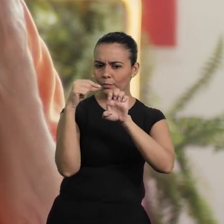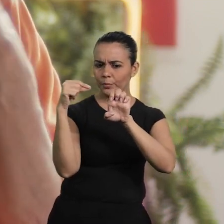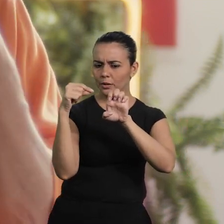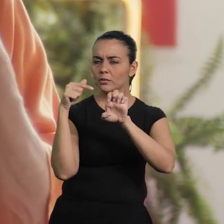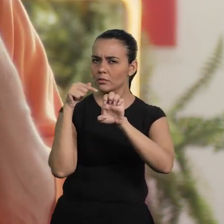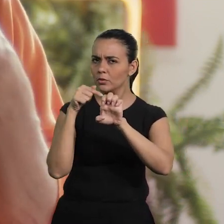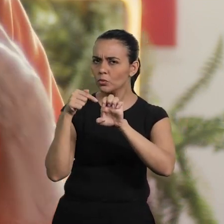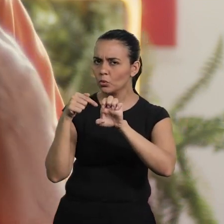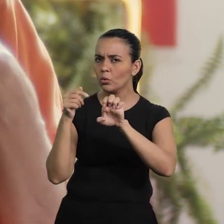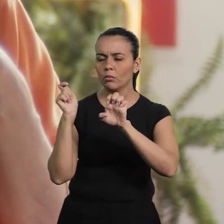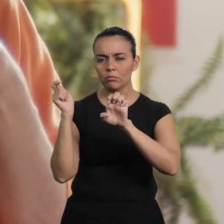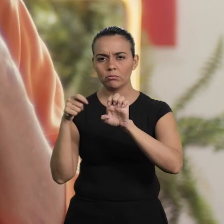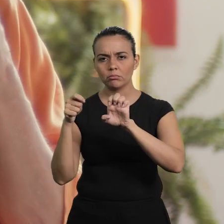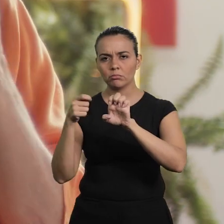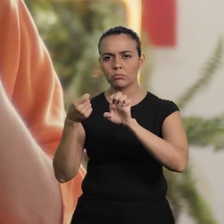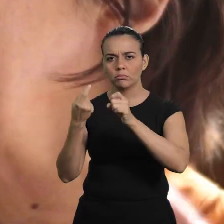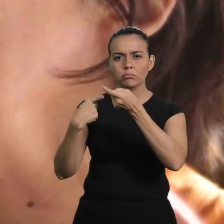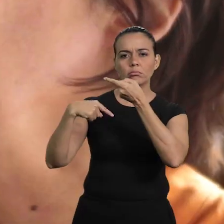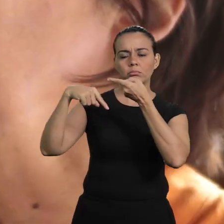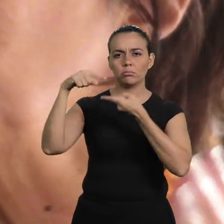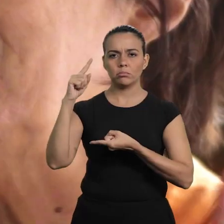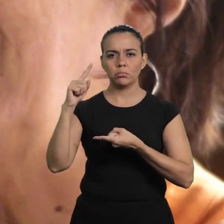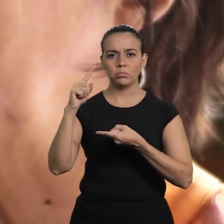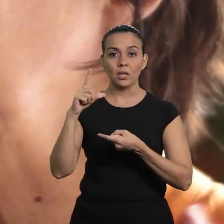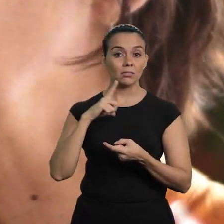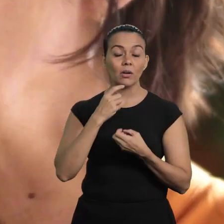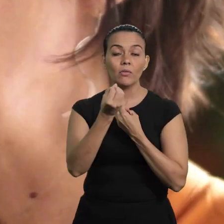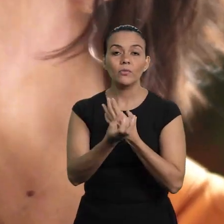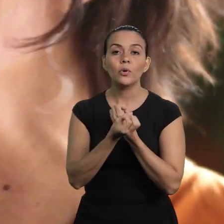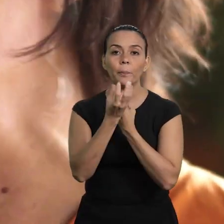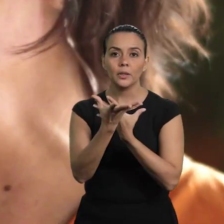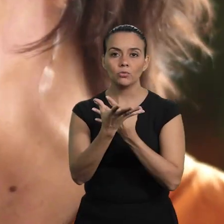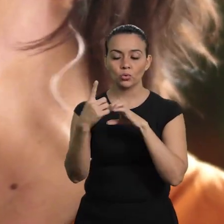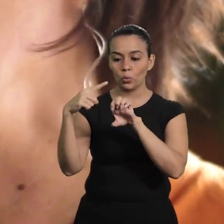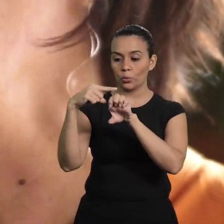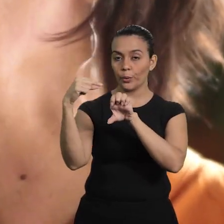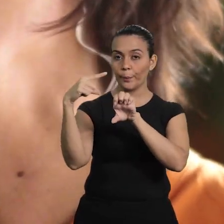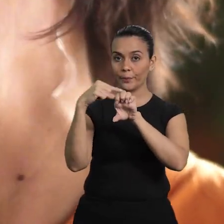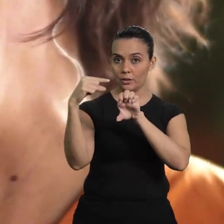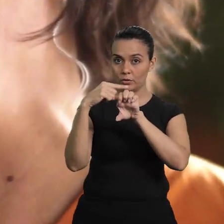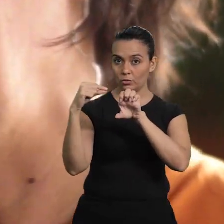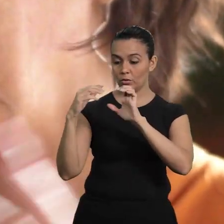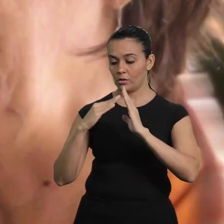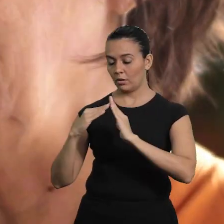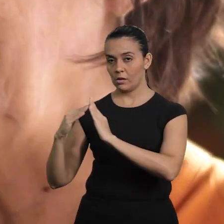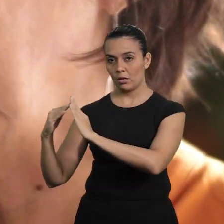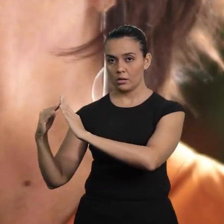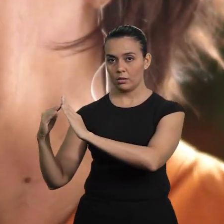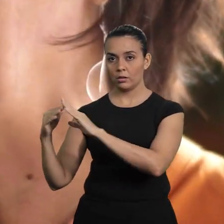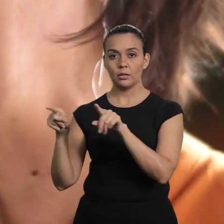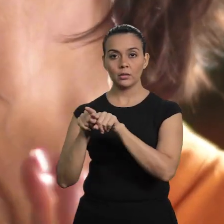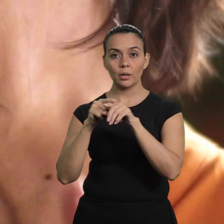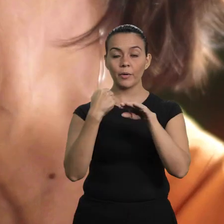Ou do campo do empreendedorismo. Tem muitos dados hoje sobre empreendedorismo na periferia e fora da periferia,